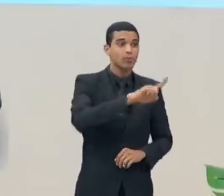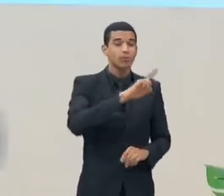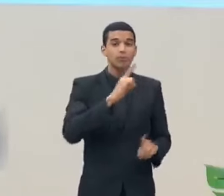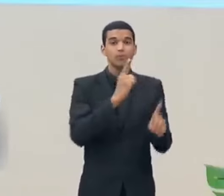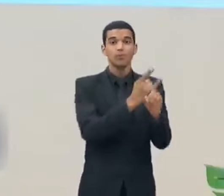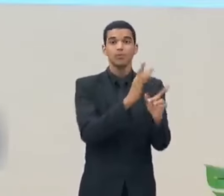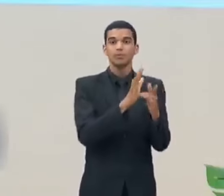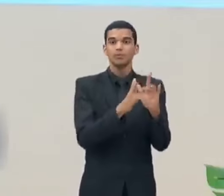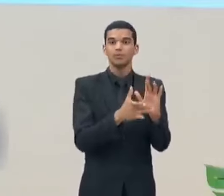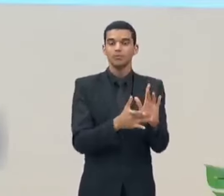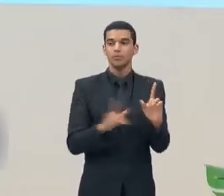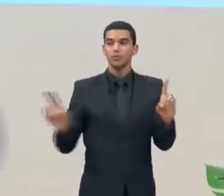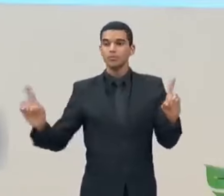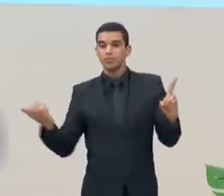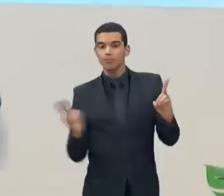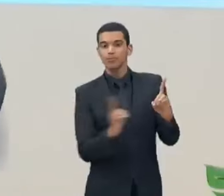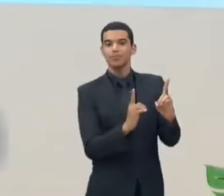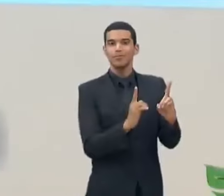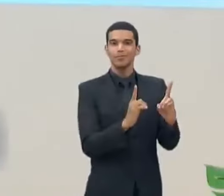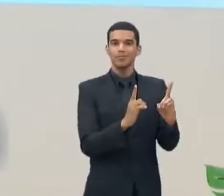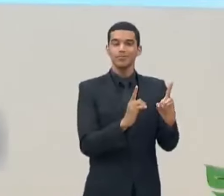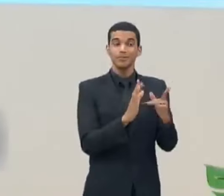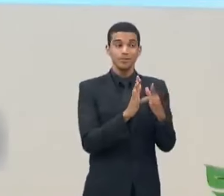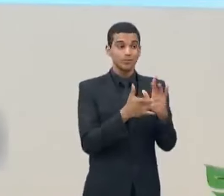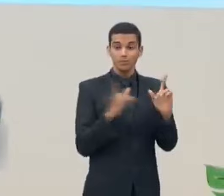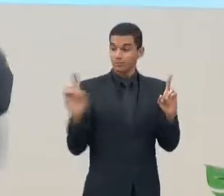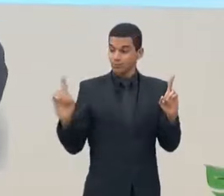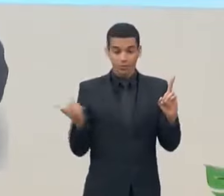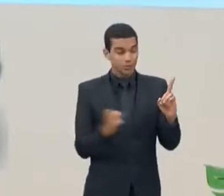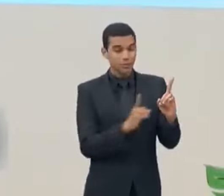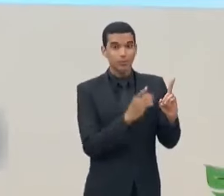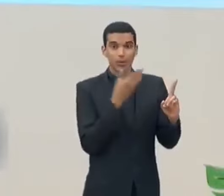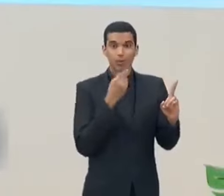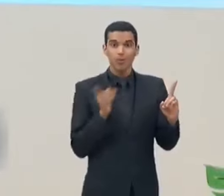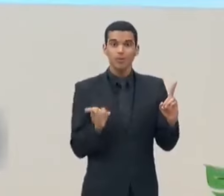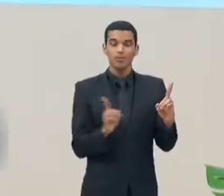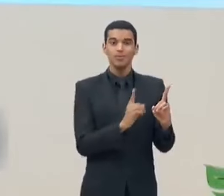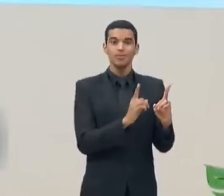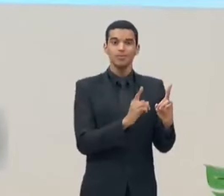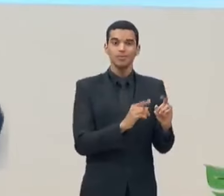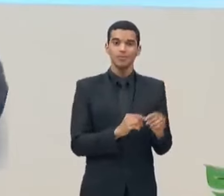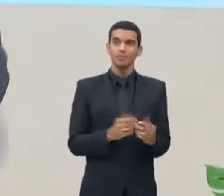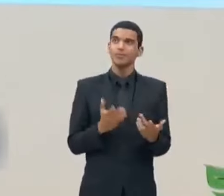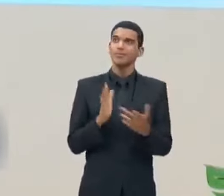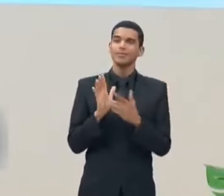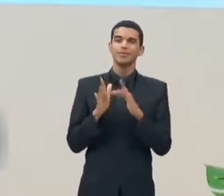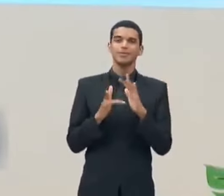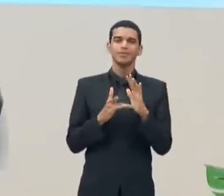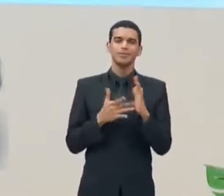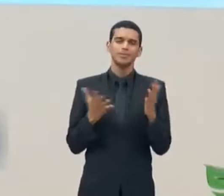se aproximou de Jesus. Jesus é um homem doce. Jesus é um